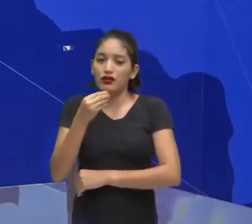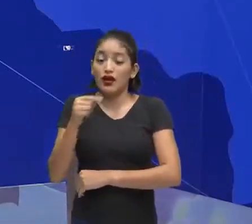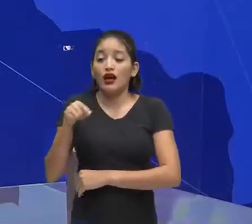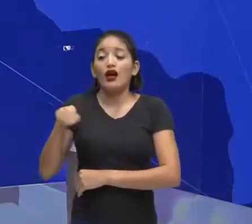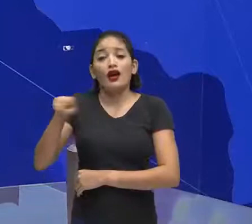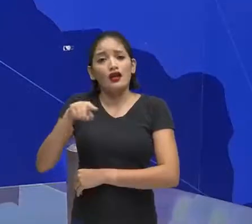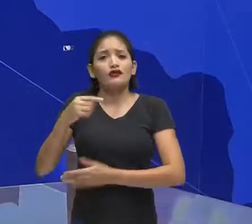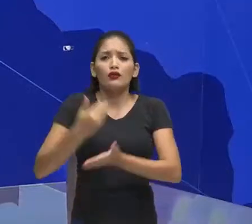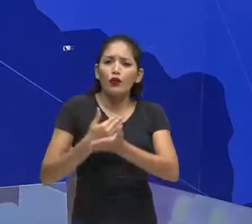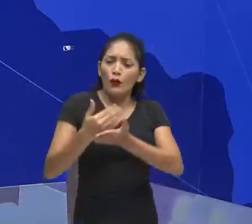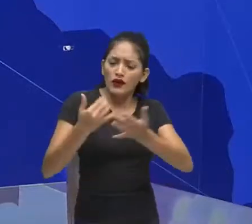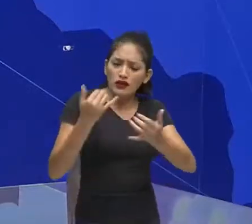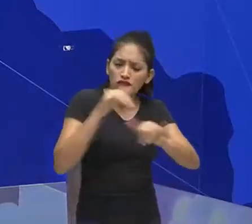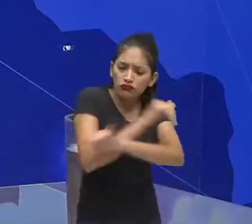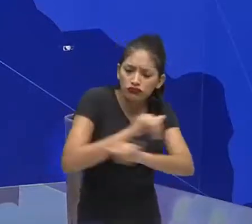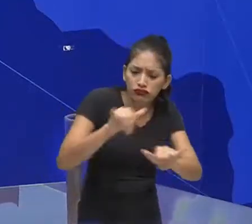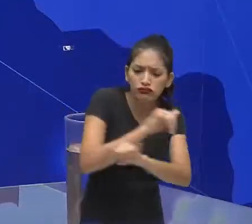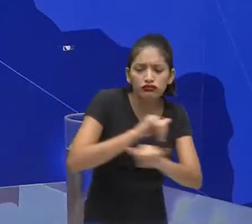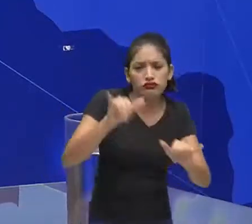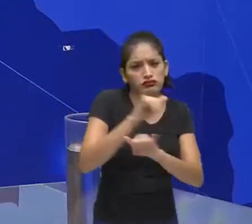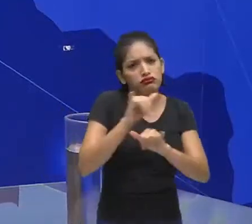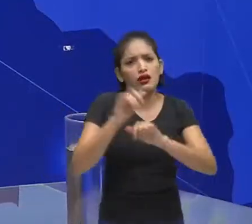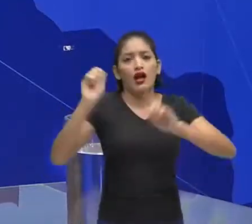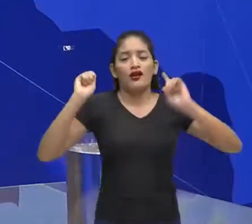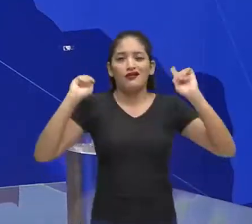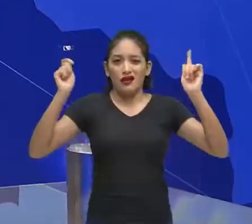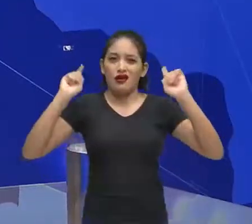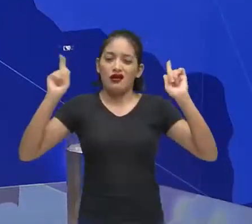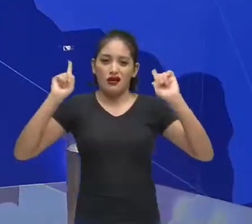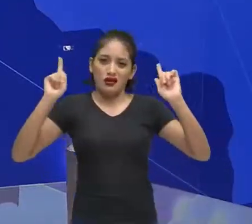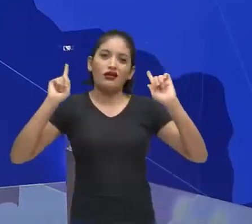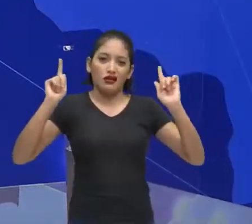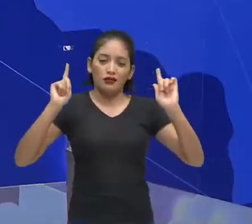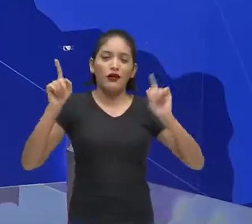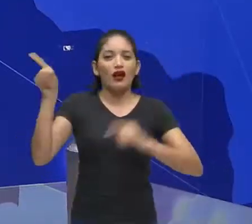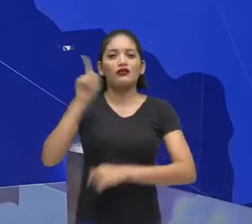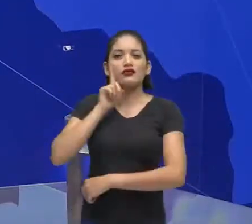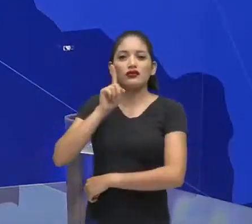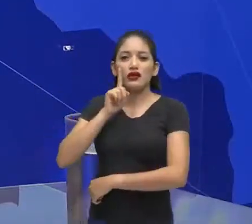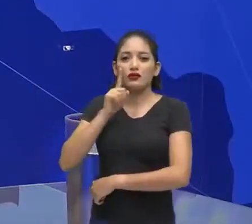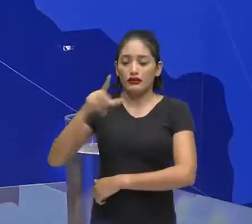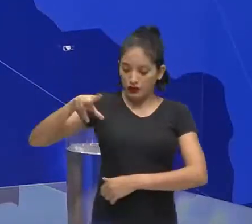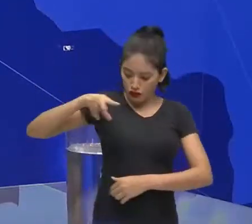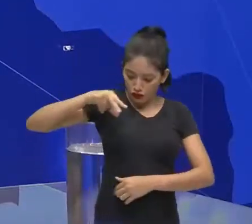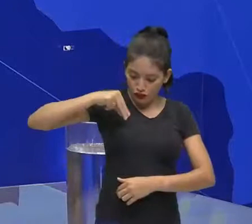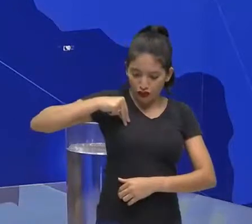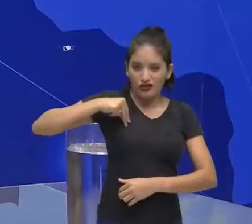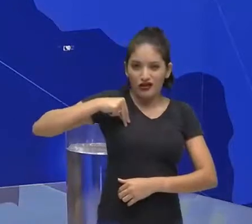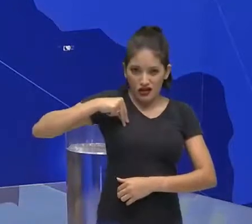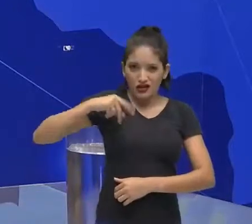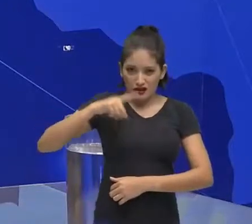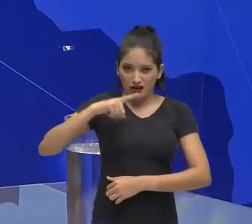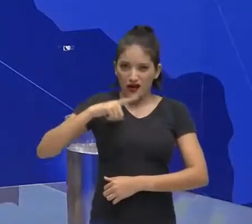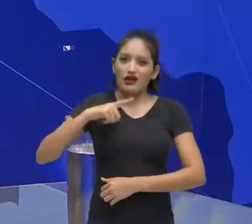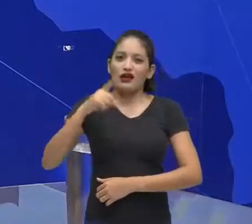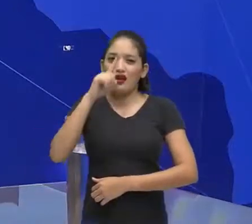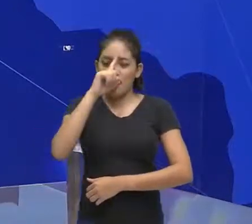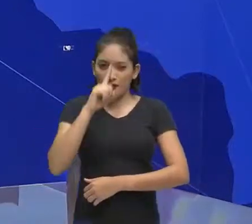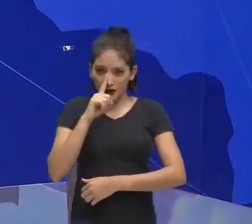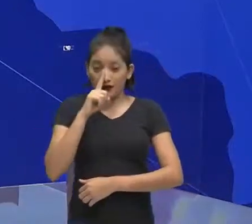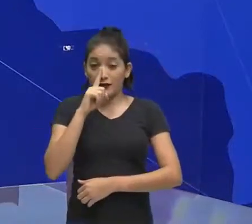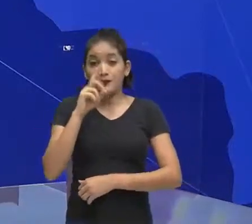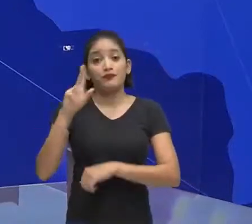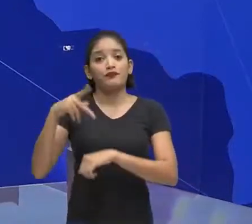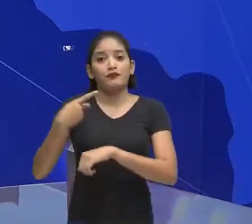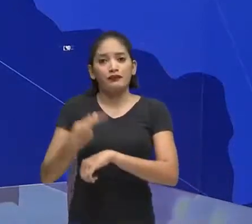precursores dessa campanha de suicídio nos Estados Unidos em função dessa fita amarela, né? Que acabou